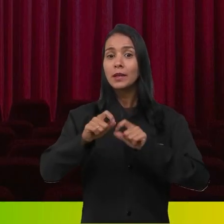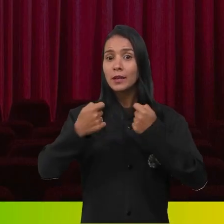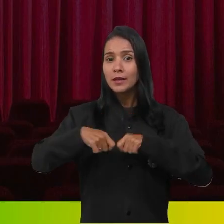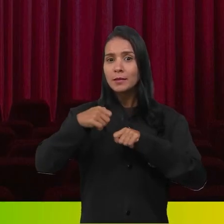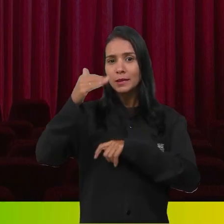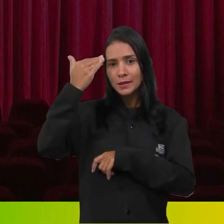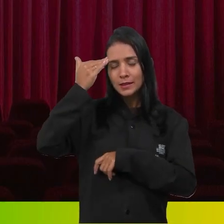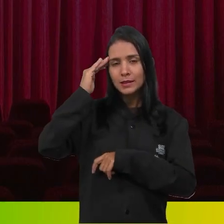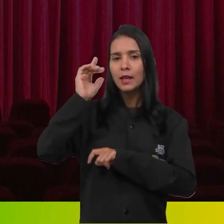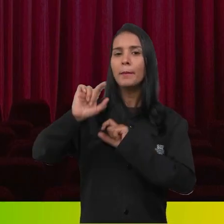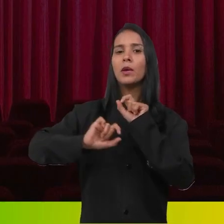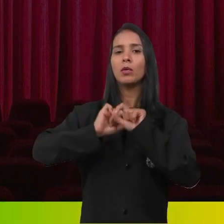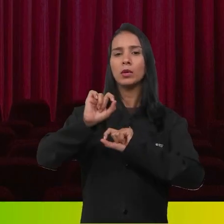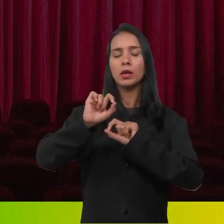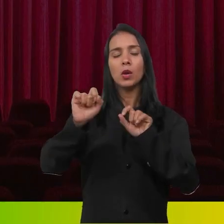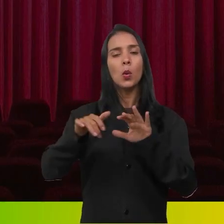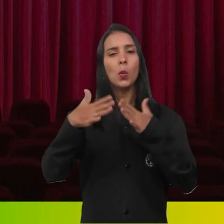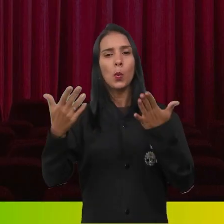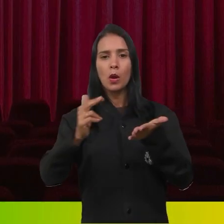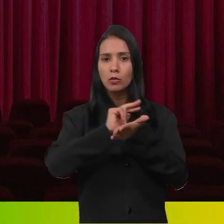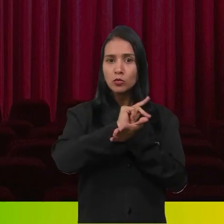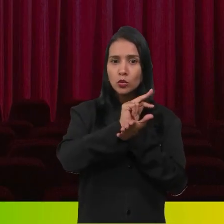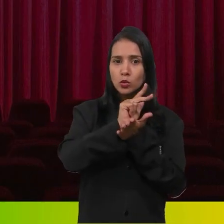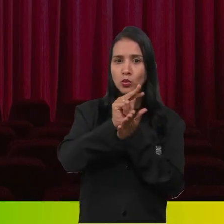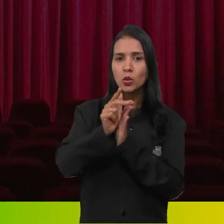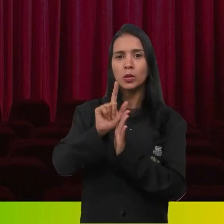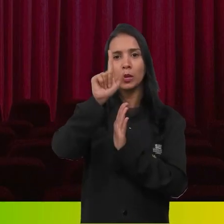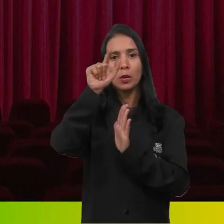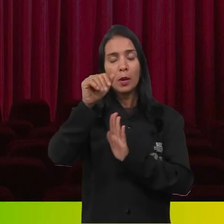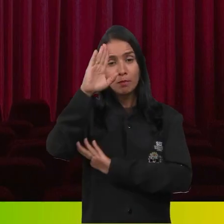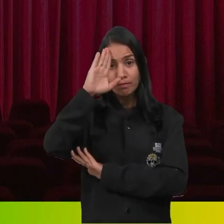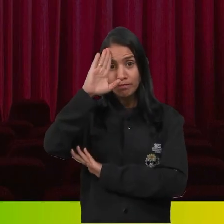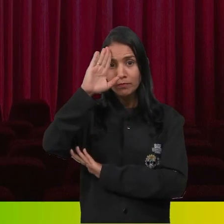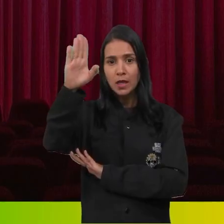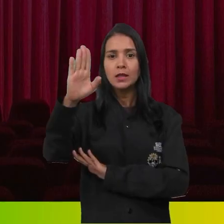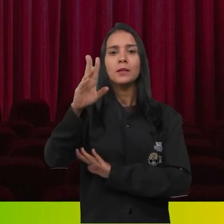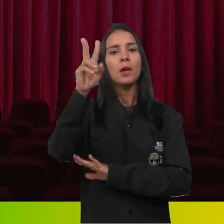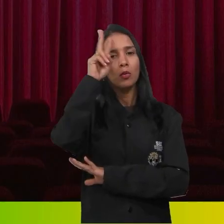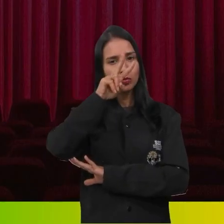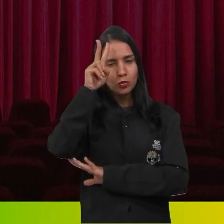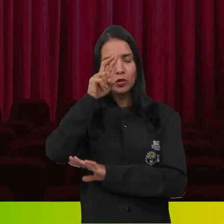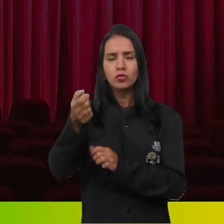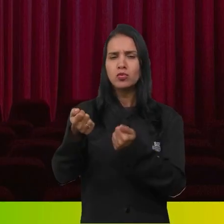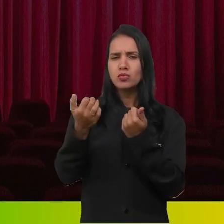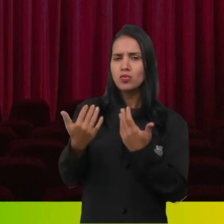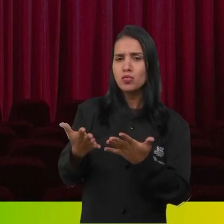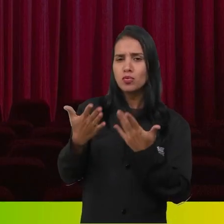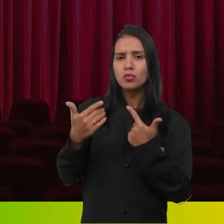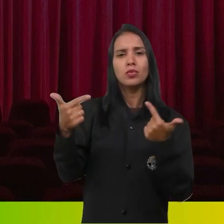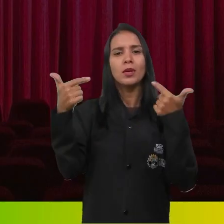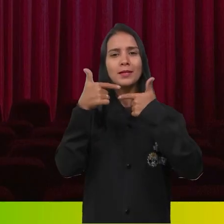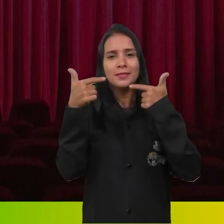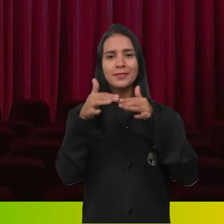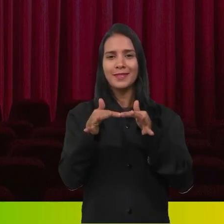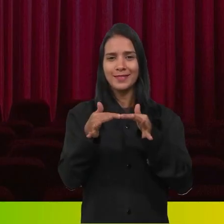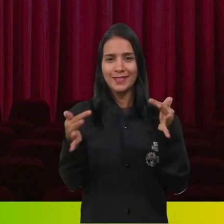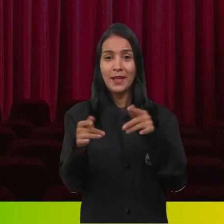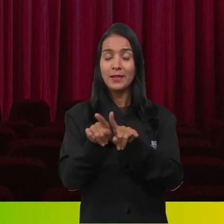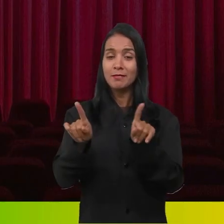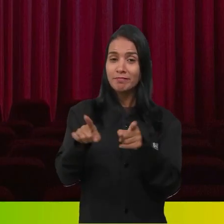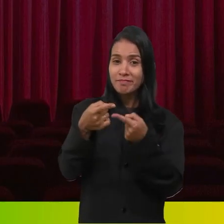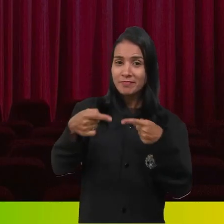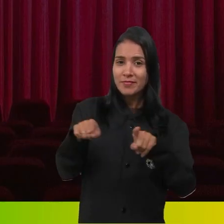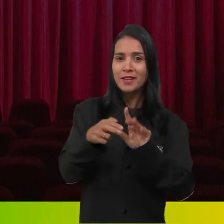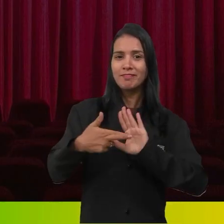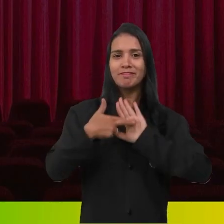essa pergunta é qual gênero que se destacou por suas histórias leves, humor simples e músicas que